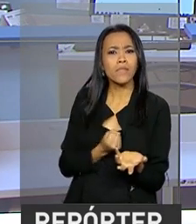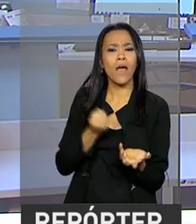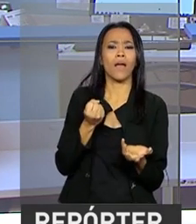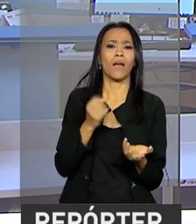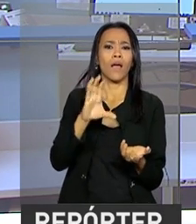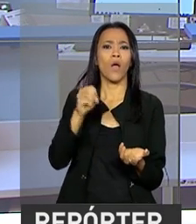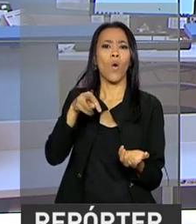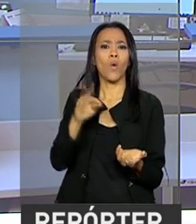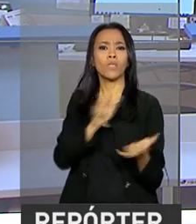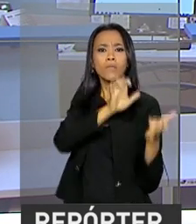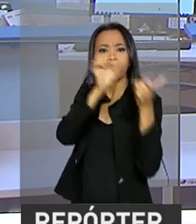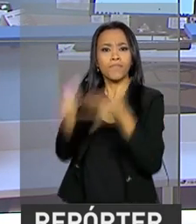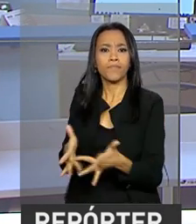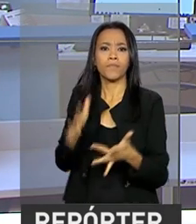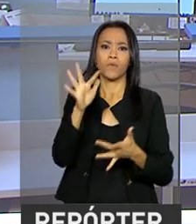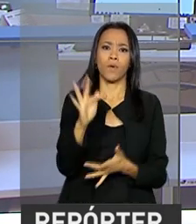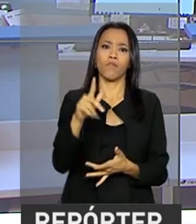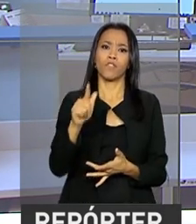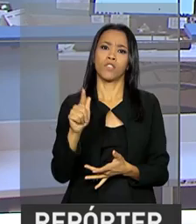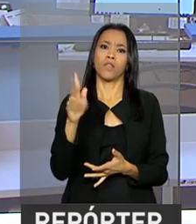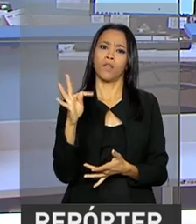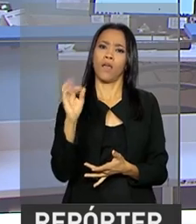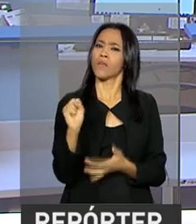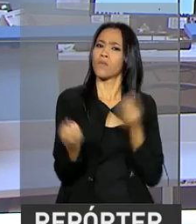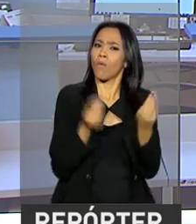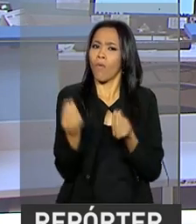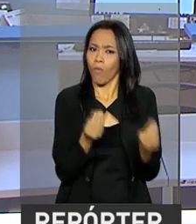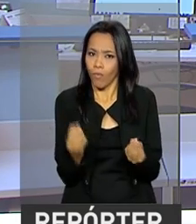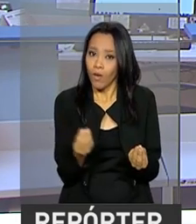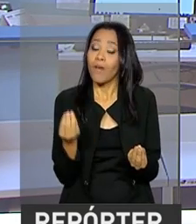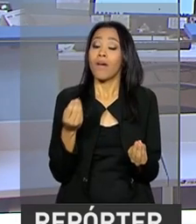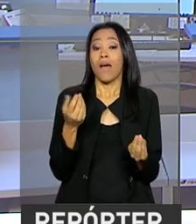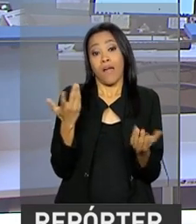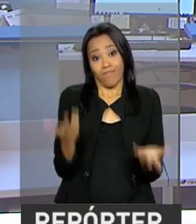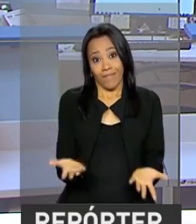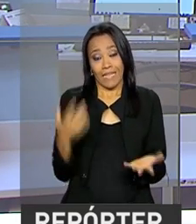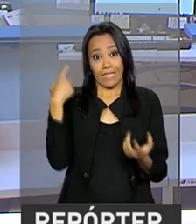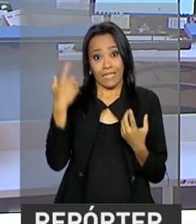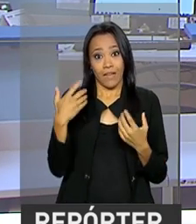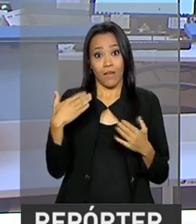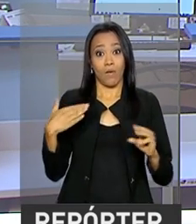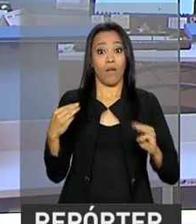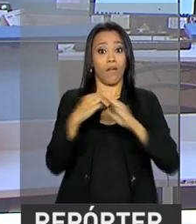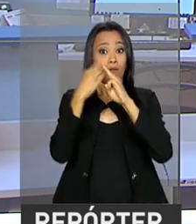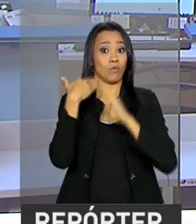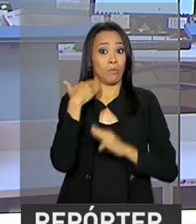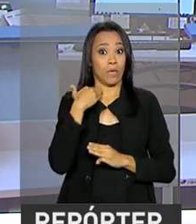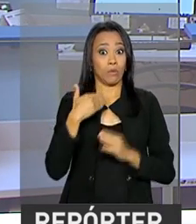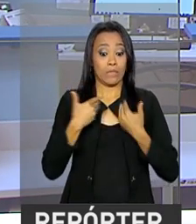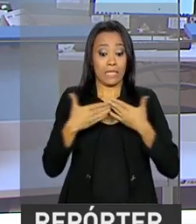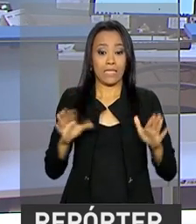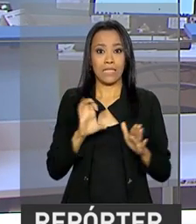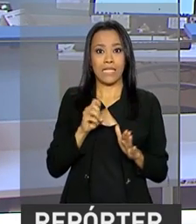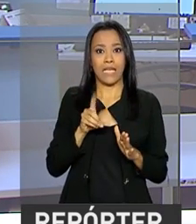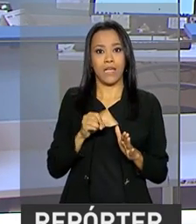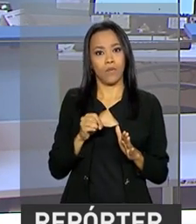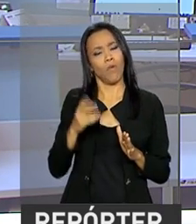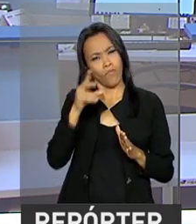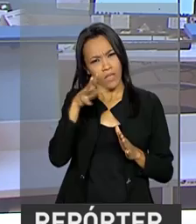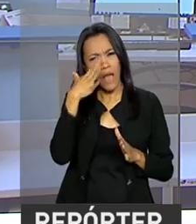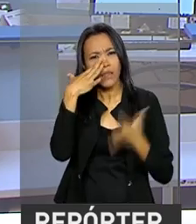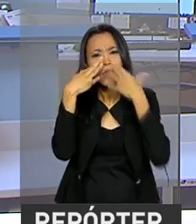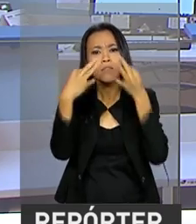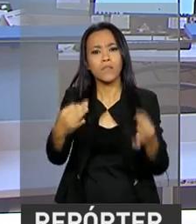inativas do FGTS para atender a essa demanda as agências estão abrindo mais cedo Fique atento ao